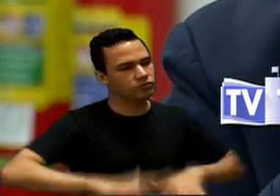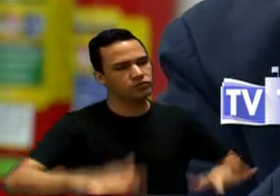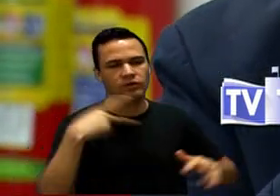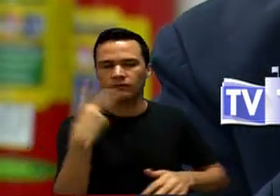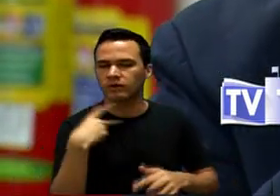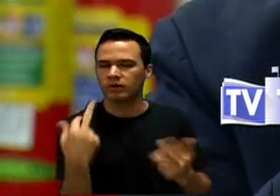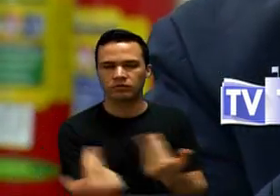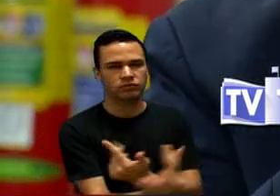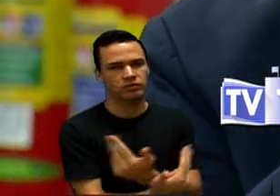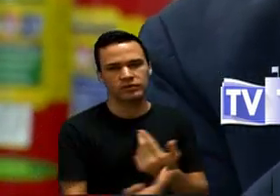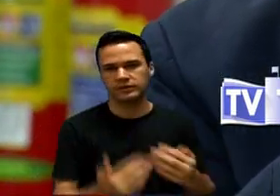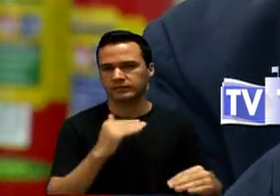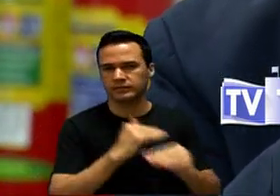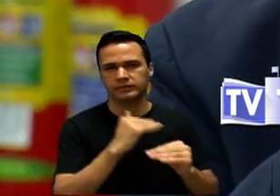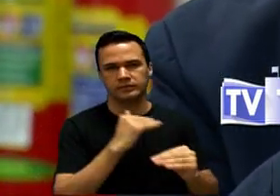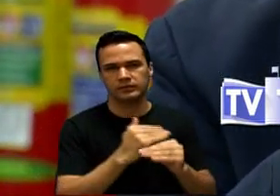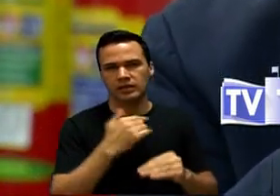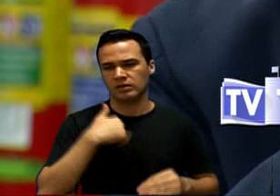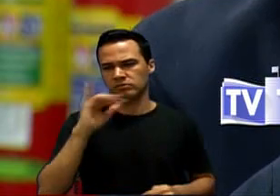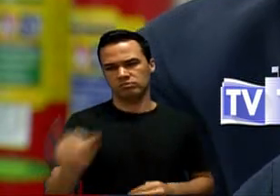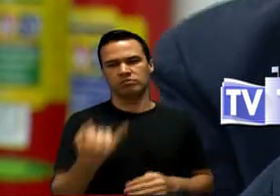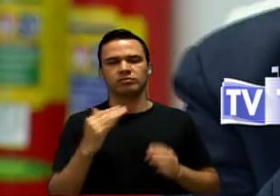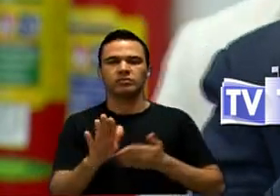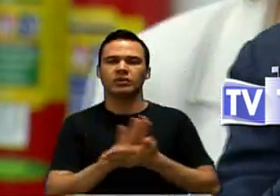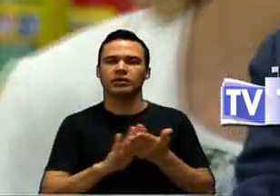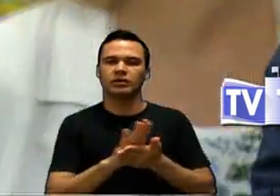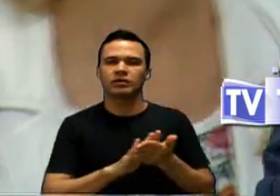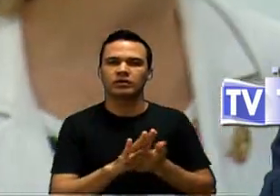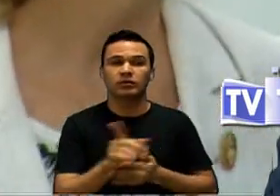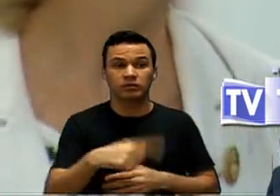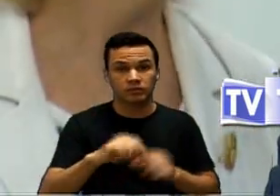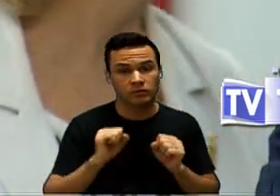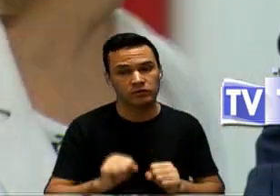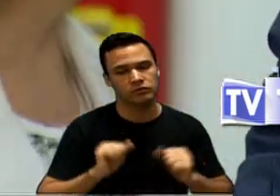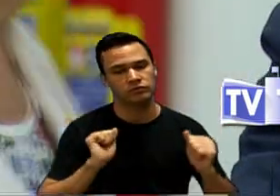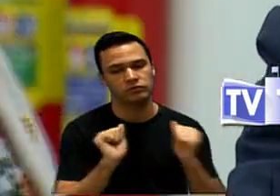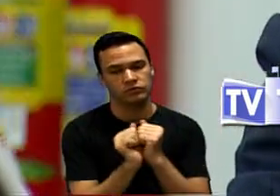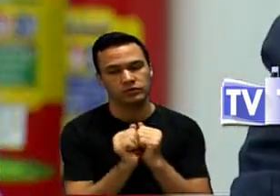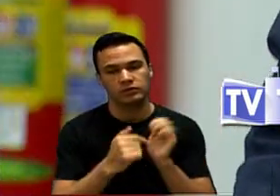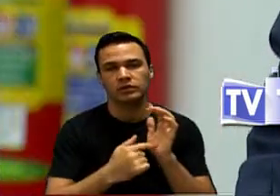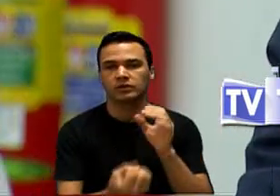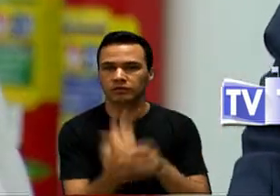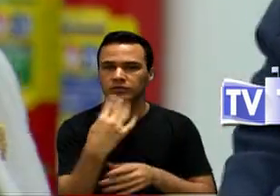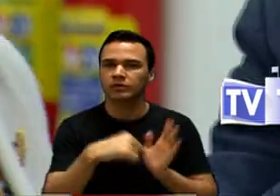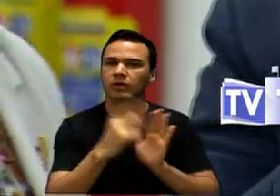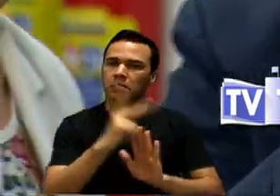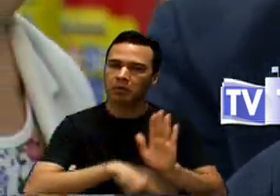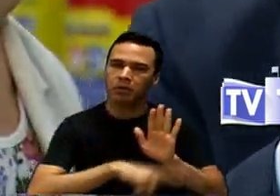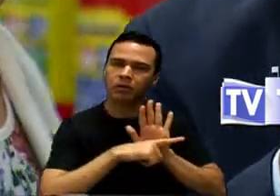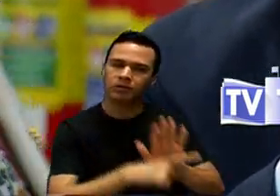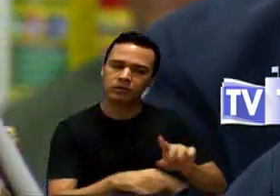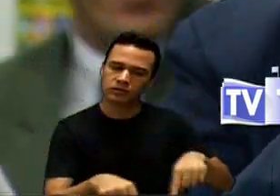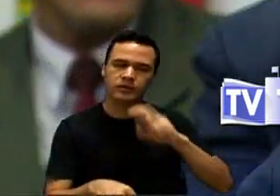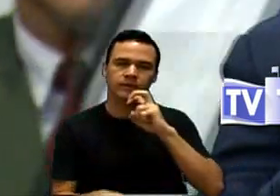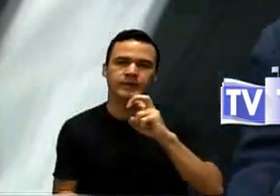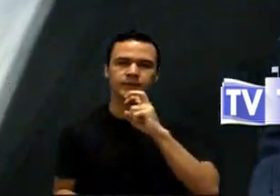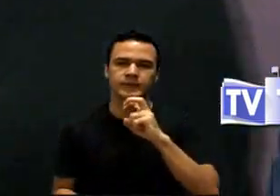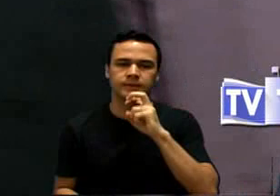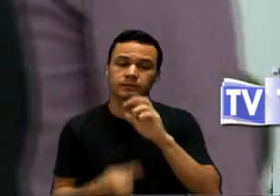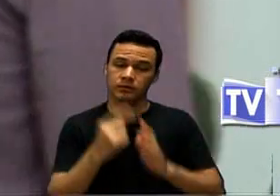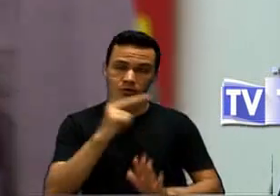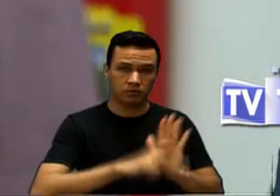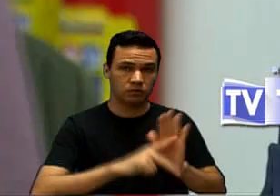outros vereadores e vereadoras dessa casa, tá? Não é oportunismo nenhum. Nós podemos juntos fazer um projeto que traga o benefício para a cidade de Sorocaba.